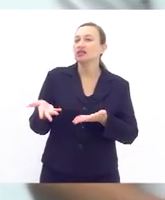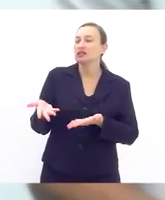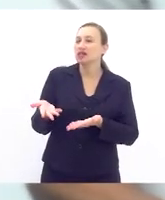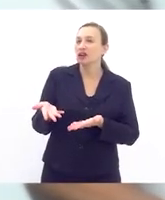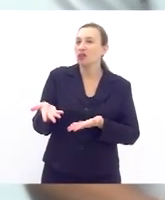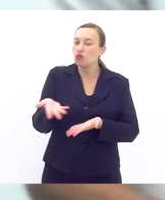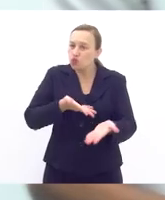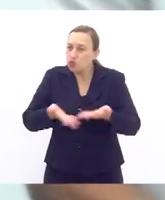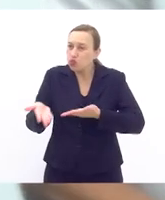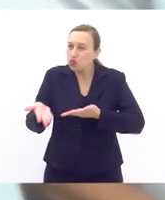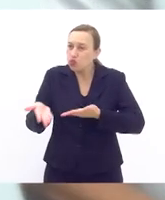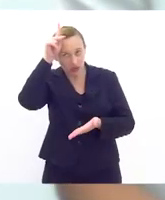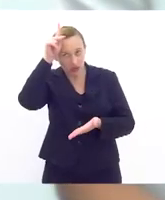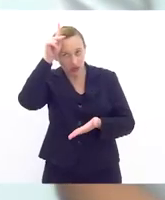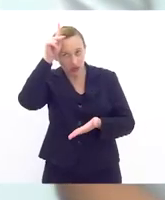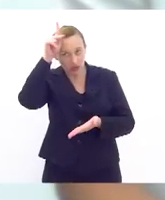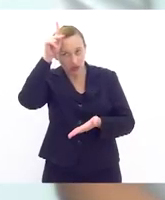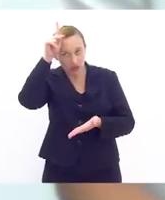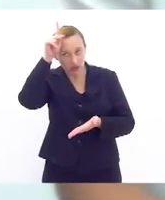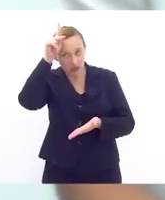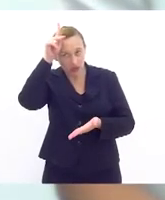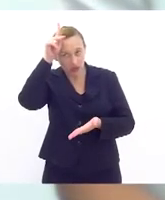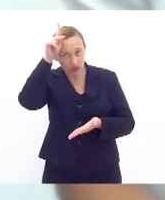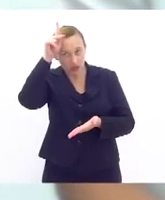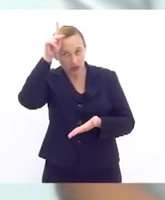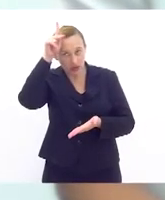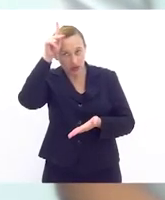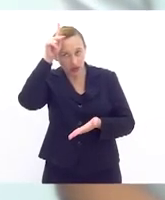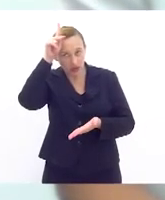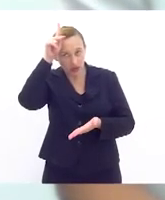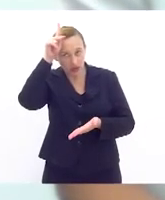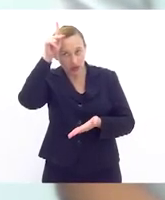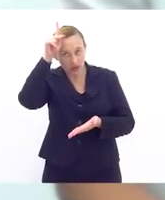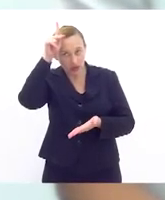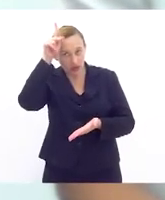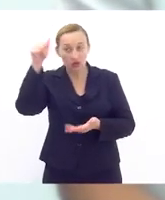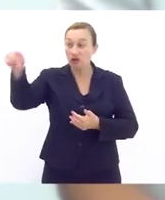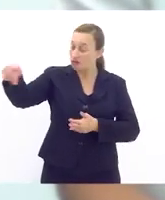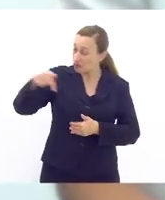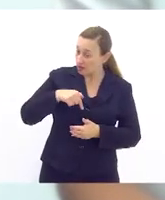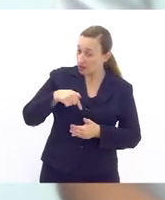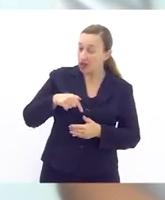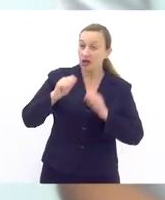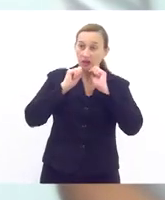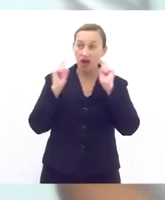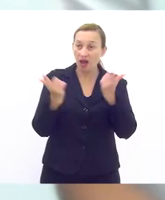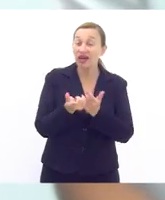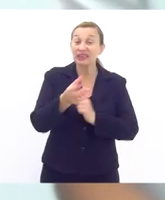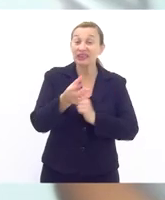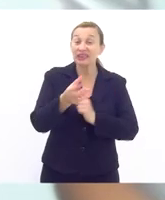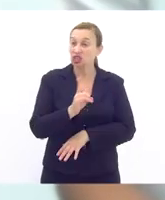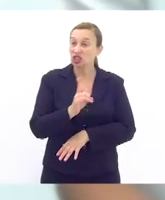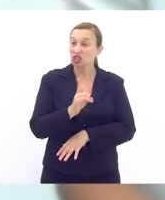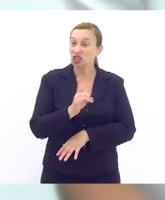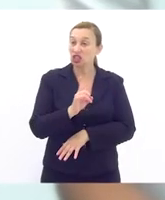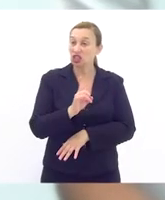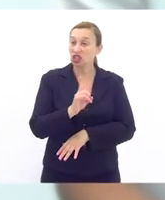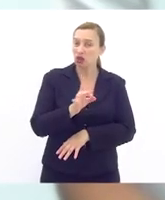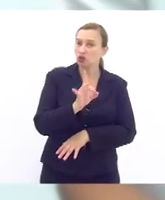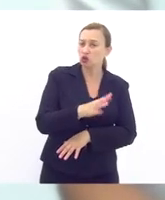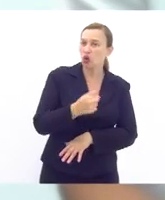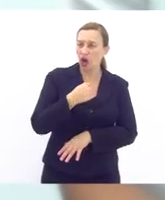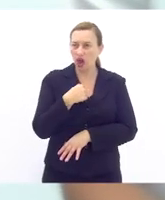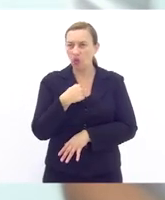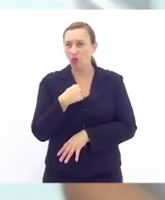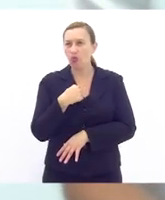que necessário tirar alguma dúvida os próprios municípios venham essa Assembleia Legislativa eu tenho certeza que não só eu